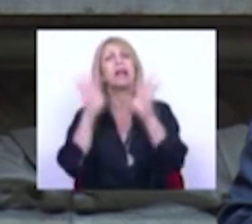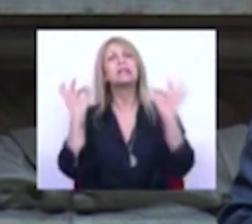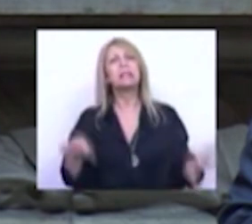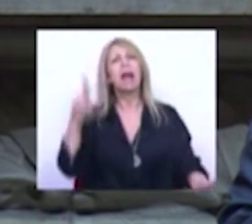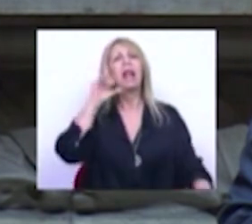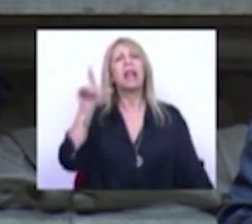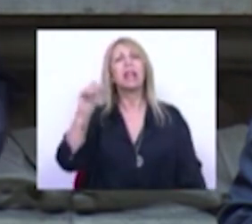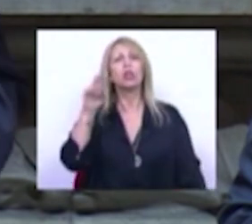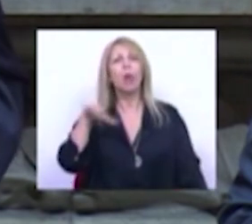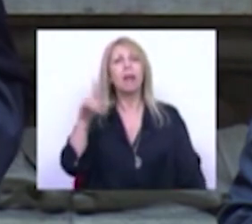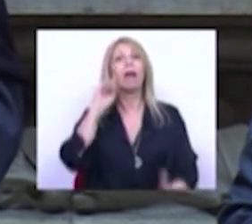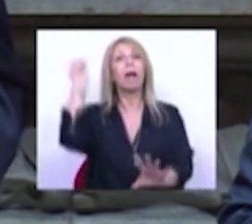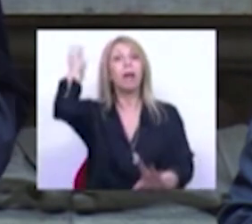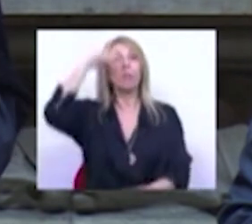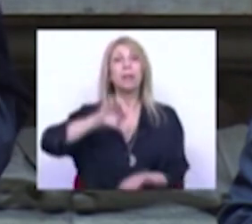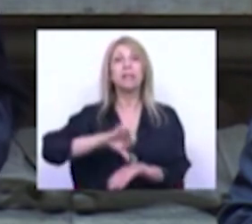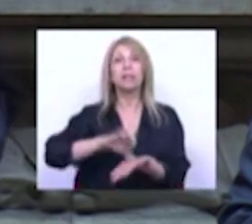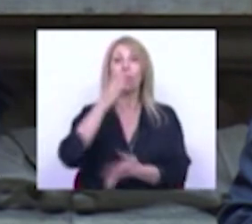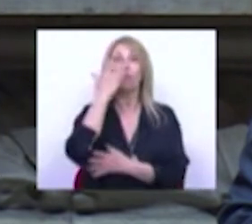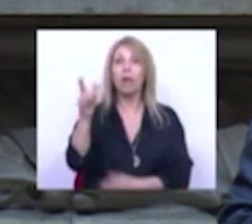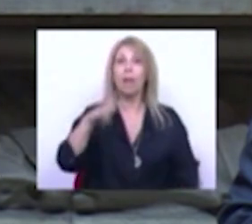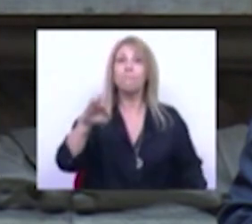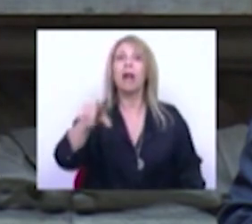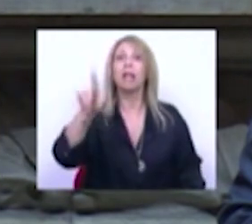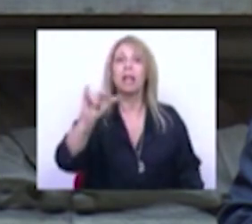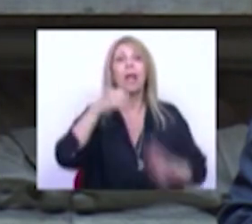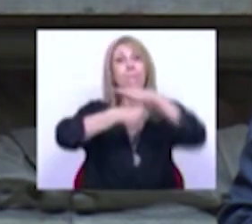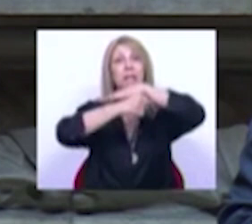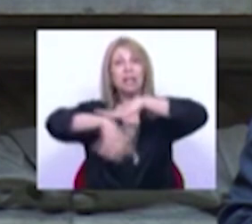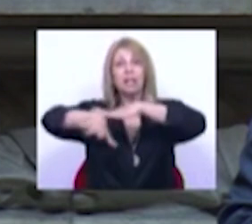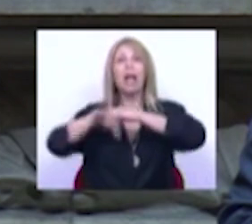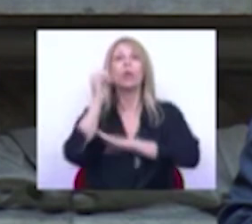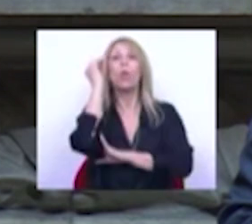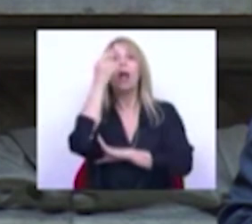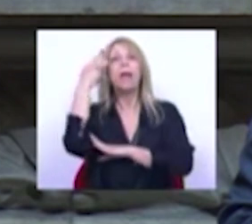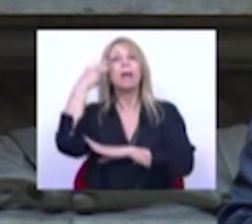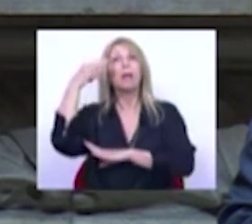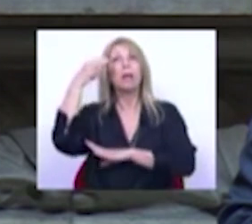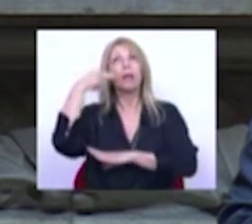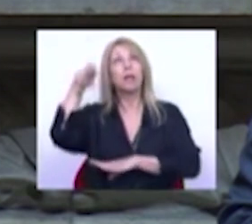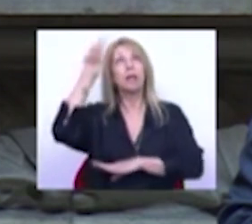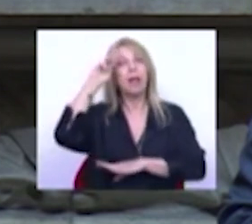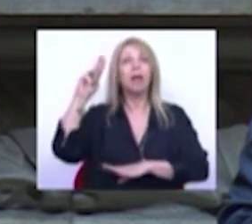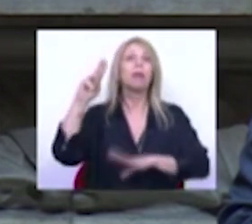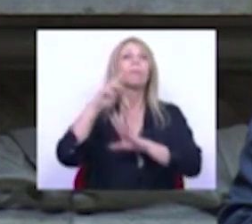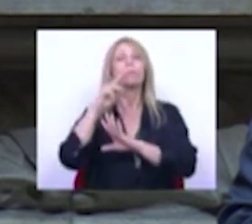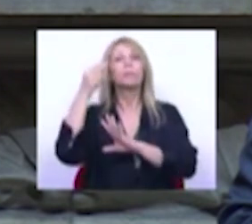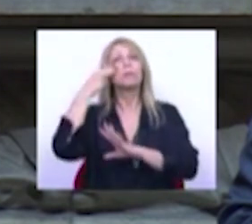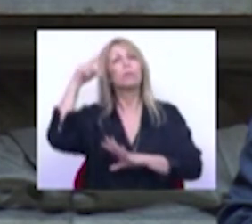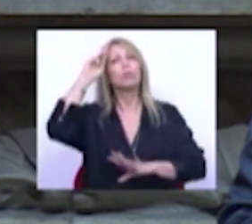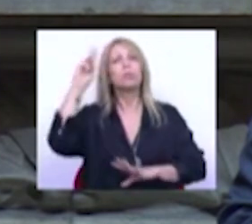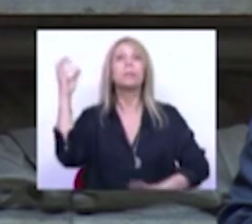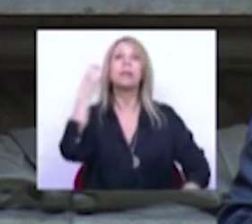na República Centro-Africana, no Mali, no Mediterrâneo, no Golfo da Guiné e Moçambique. É nessas, como